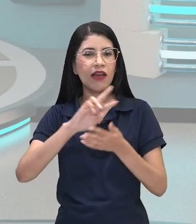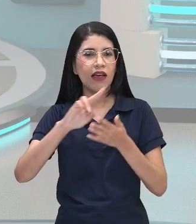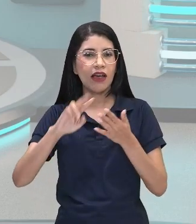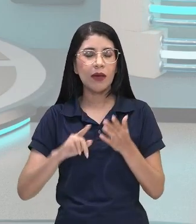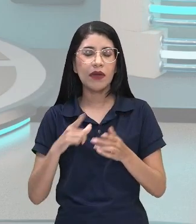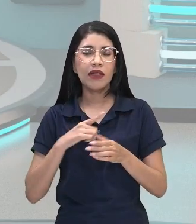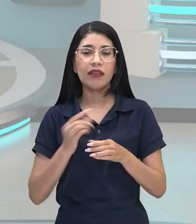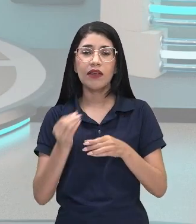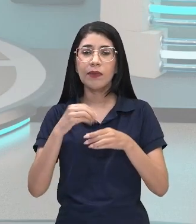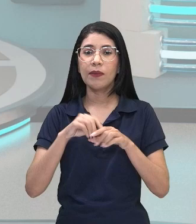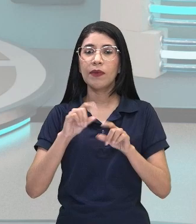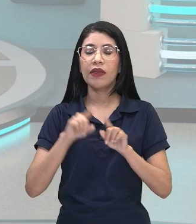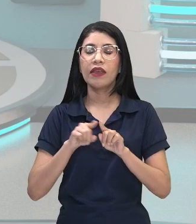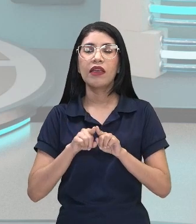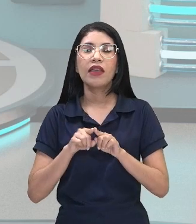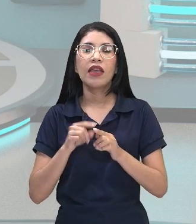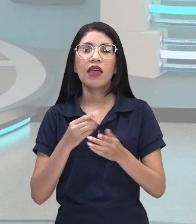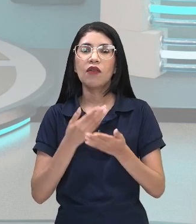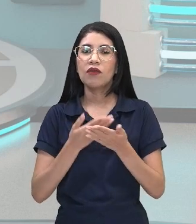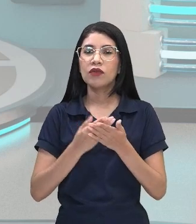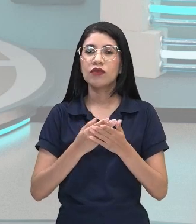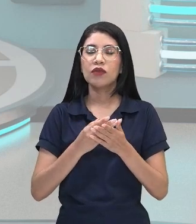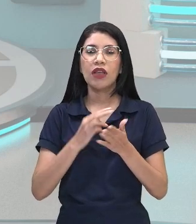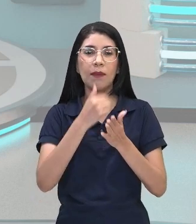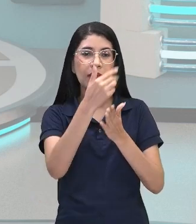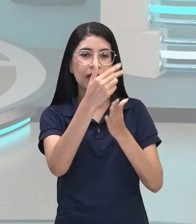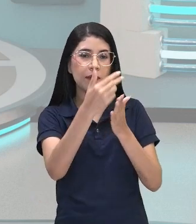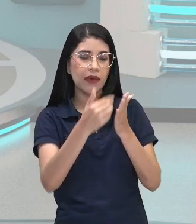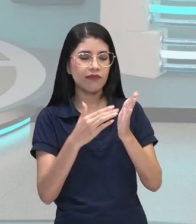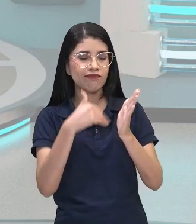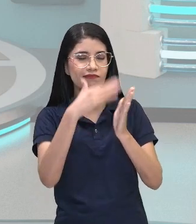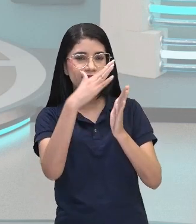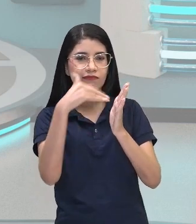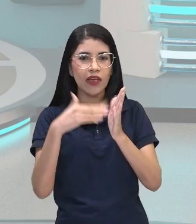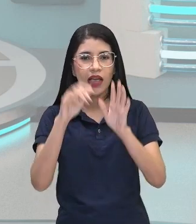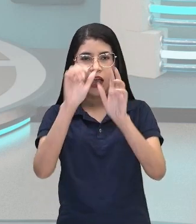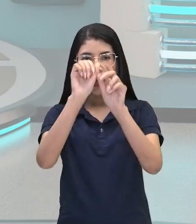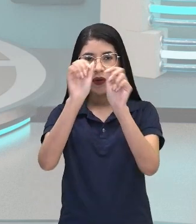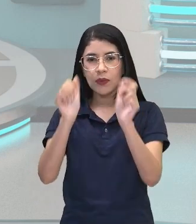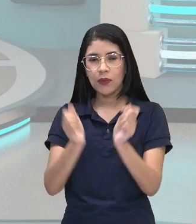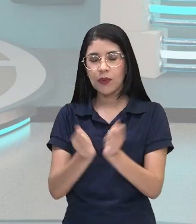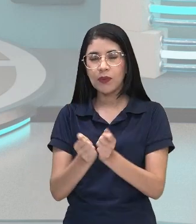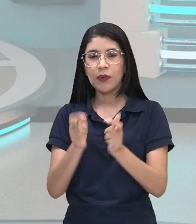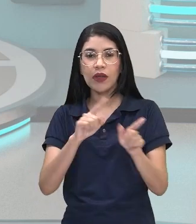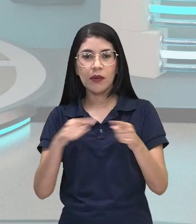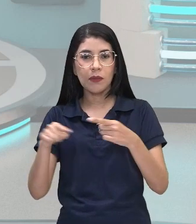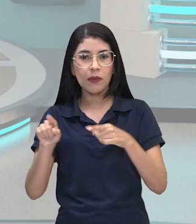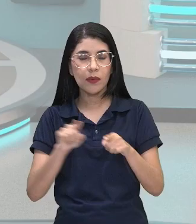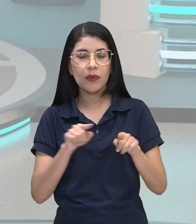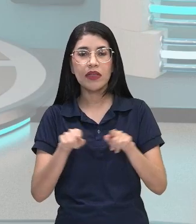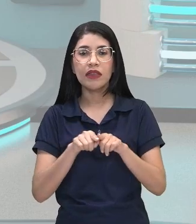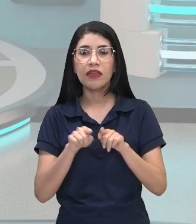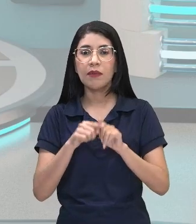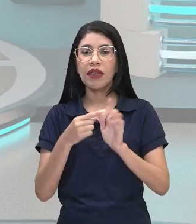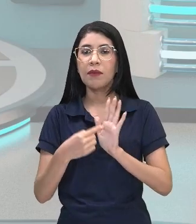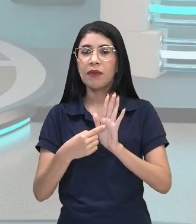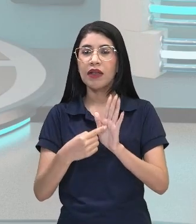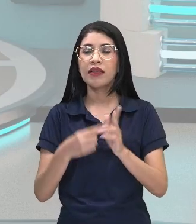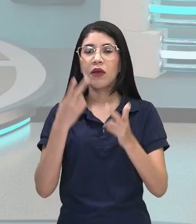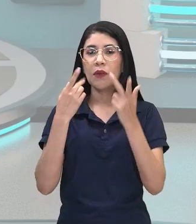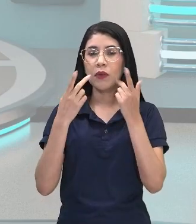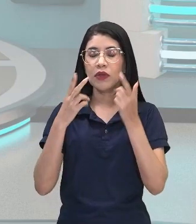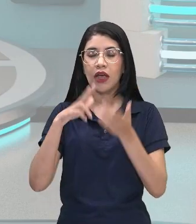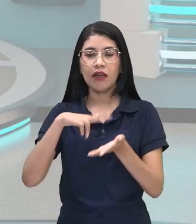estudo das artes visuais, que é o desenho, a pintura, a escultura, a música e as artes cênicas, que é a